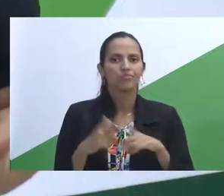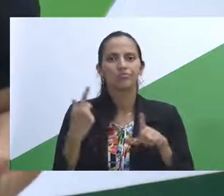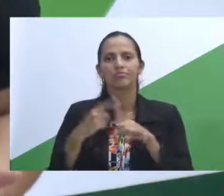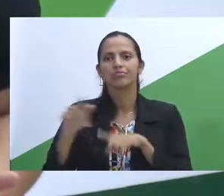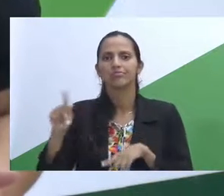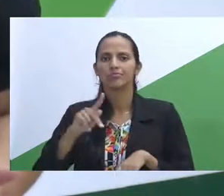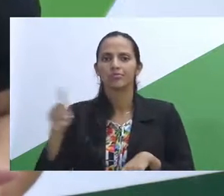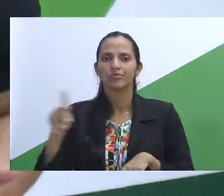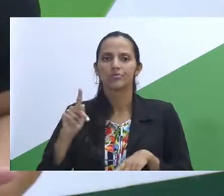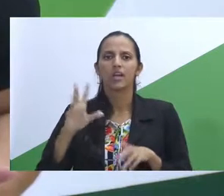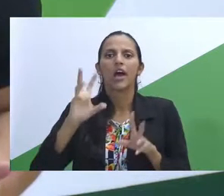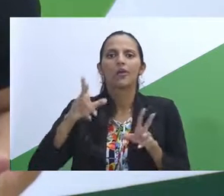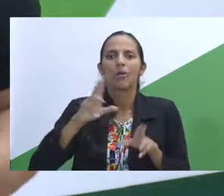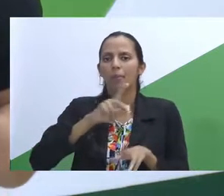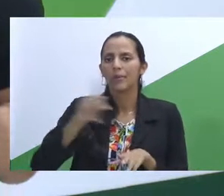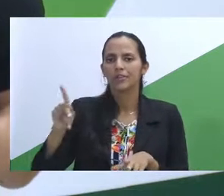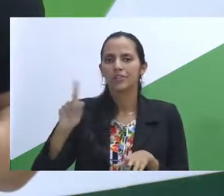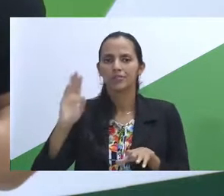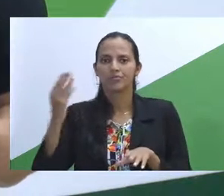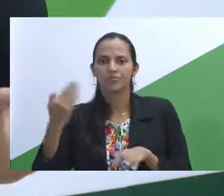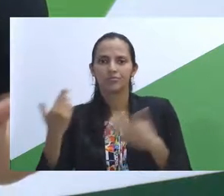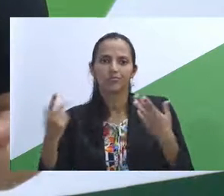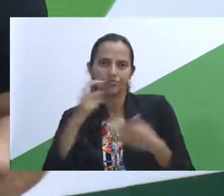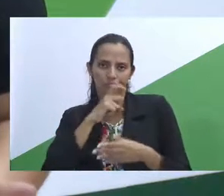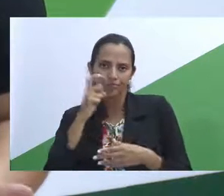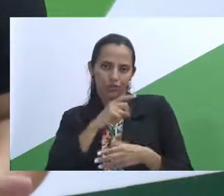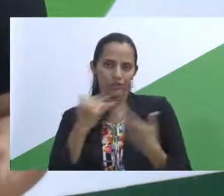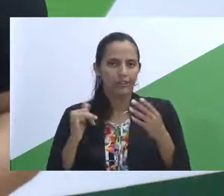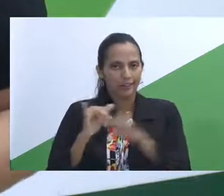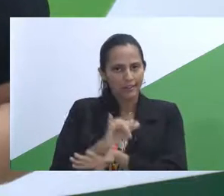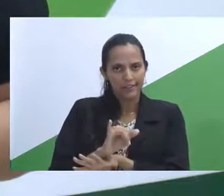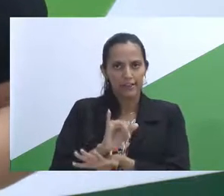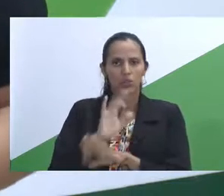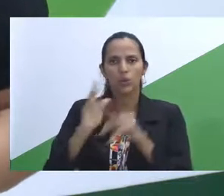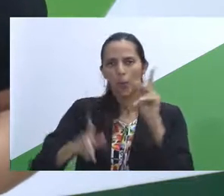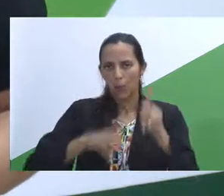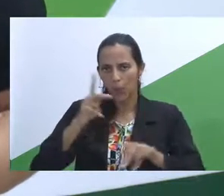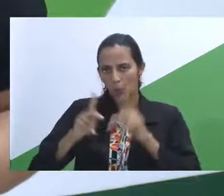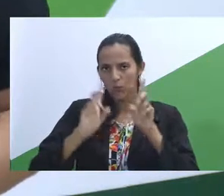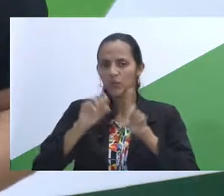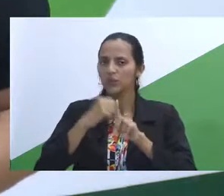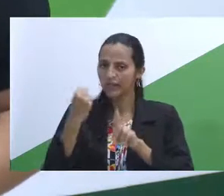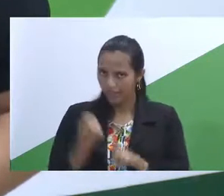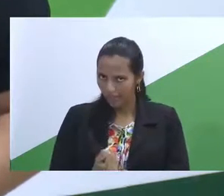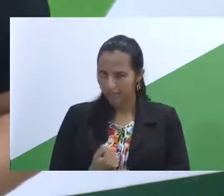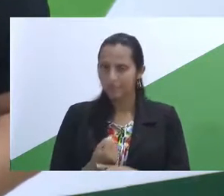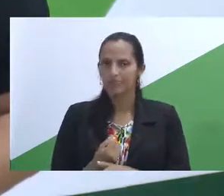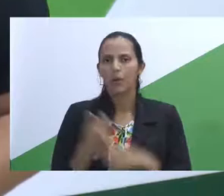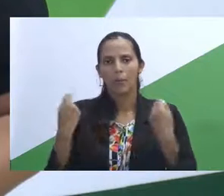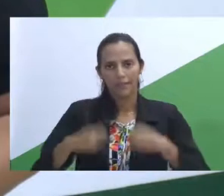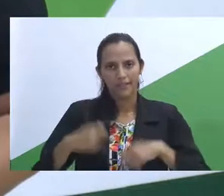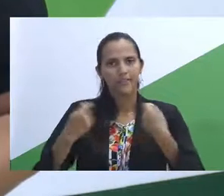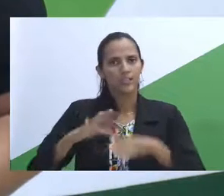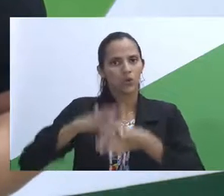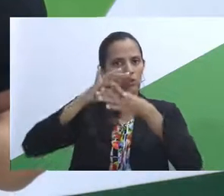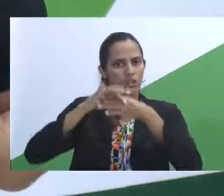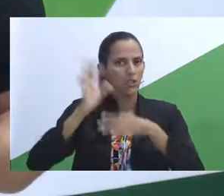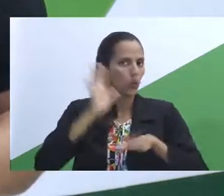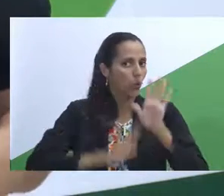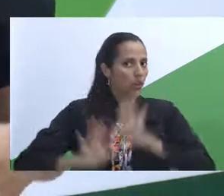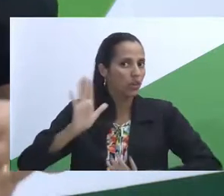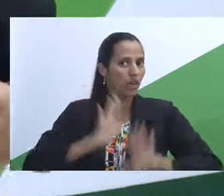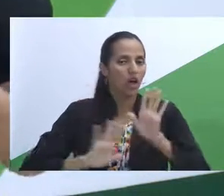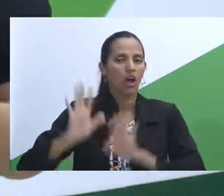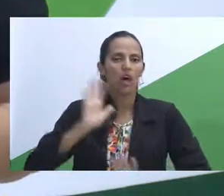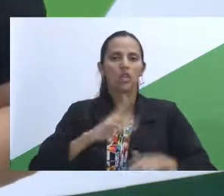imagem, então, de Getúlio. E a própria população, então, aderindo. Então, um líder muito popular tem que ter muito cuidado, porque